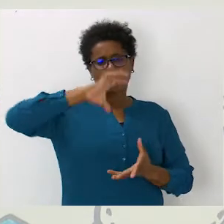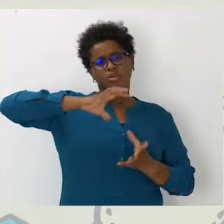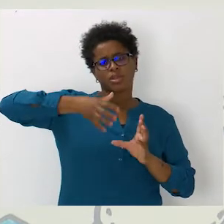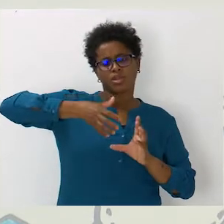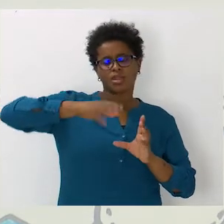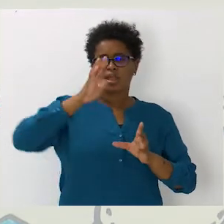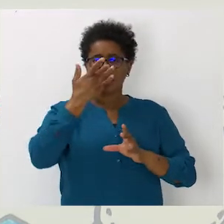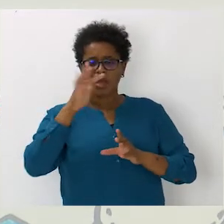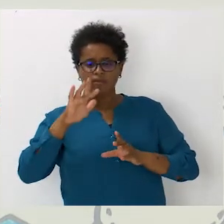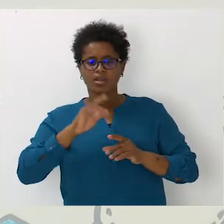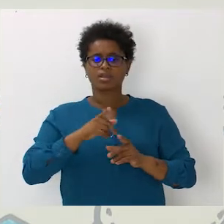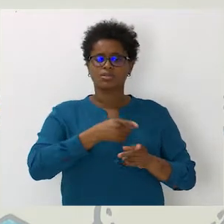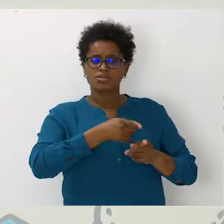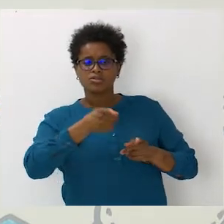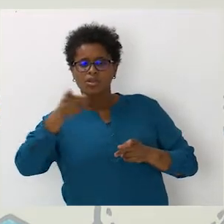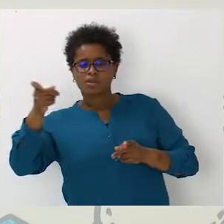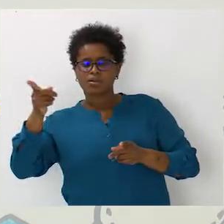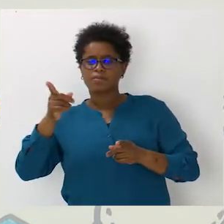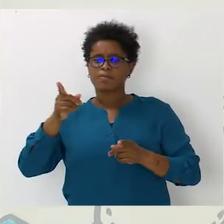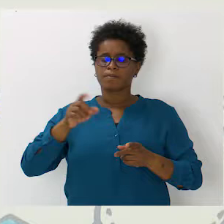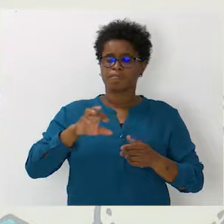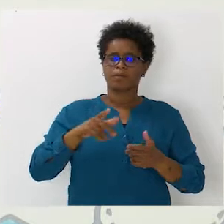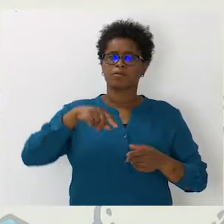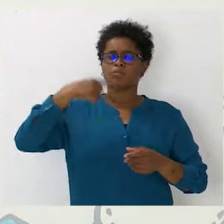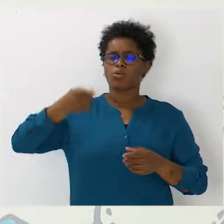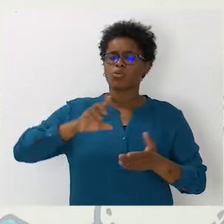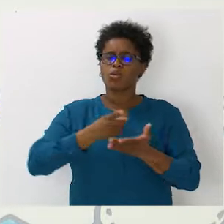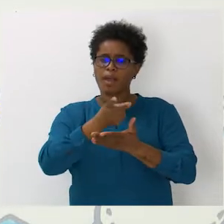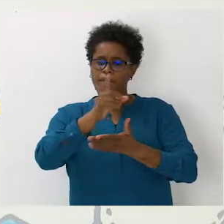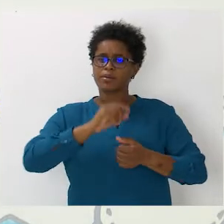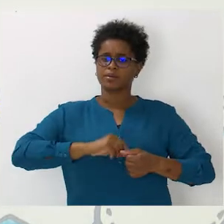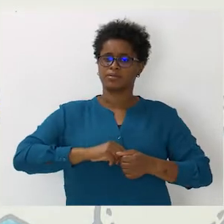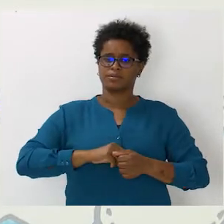continente africano e projeta por um outro mapa.